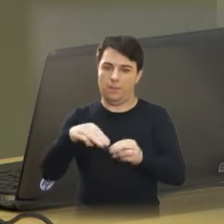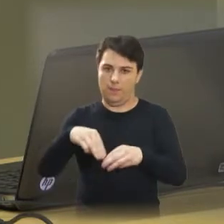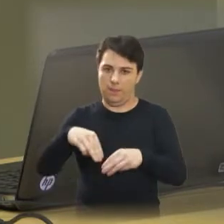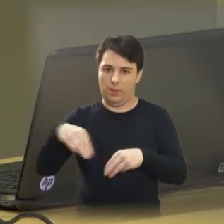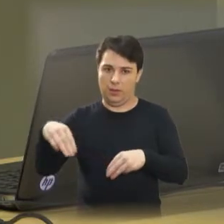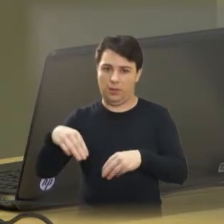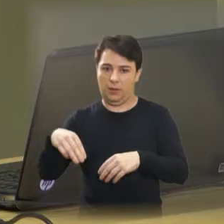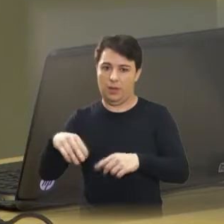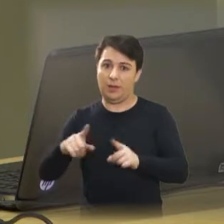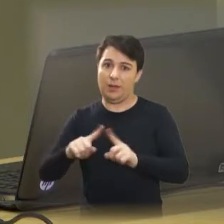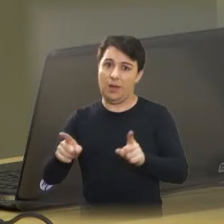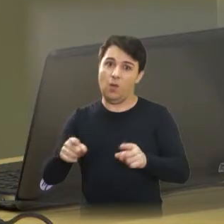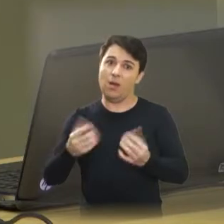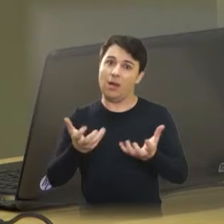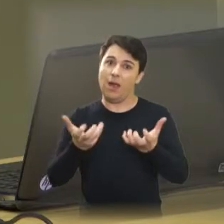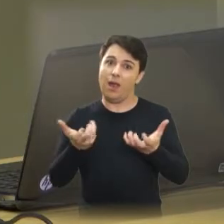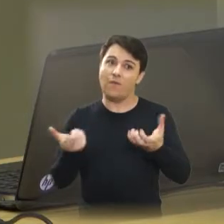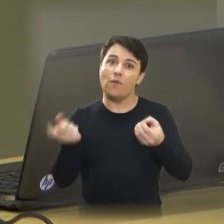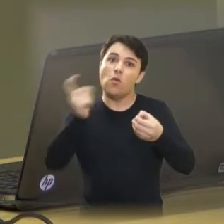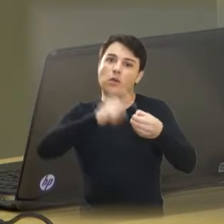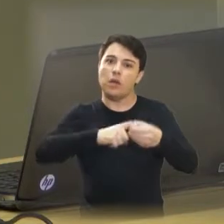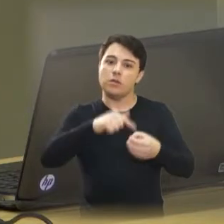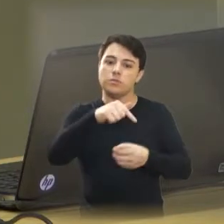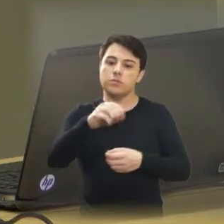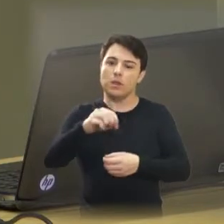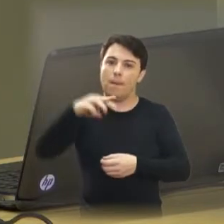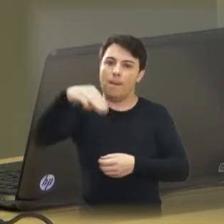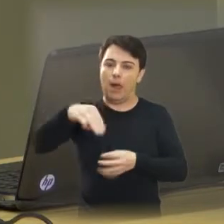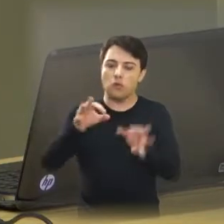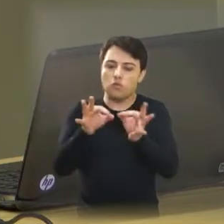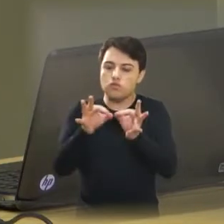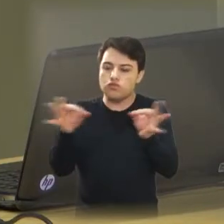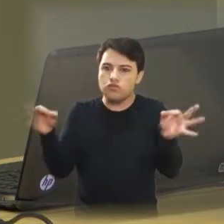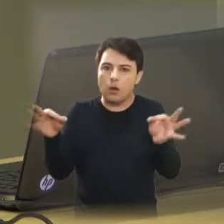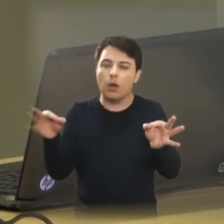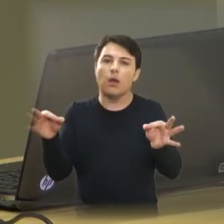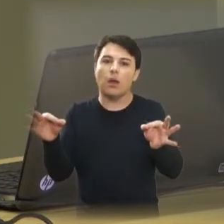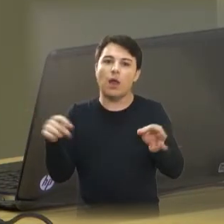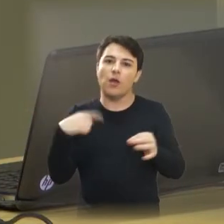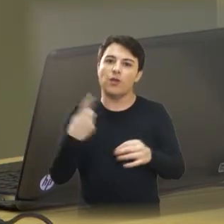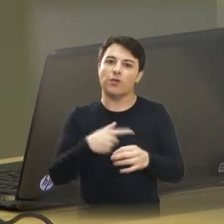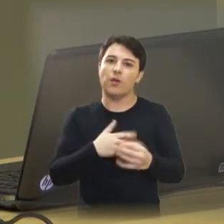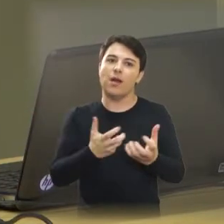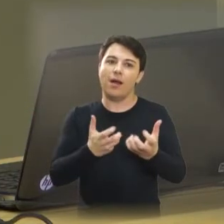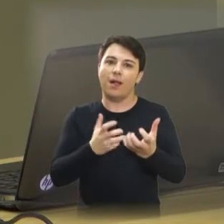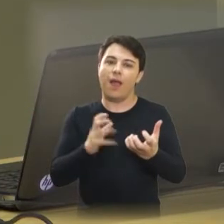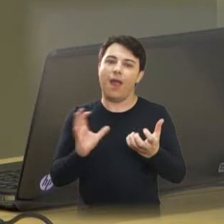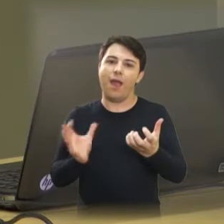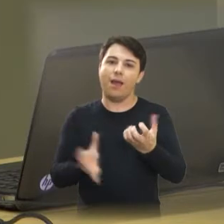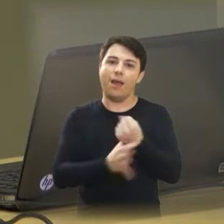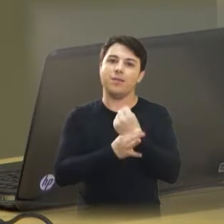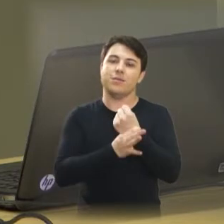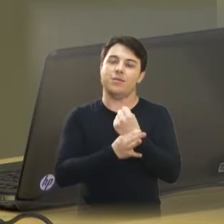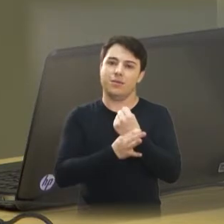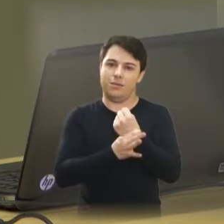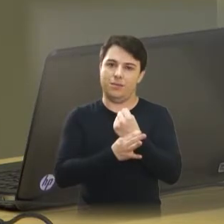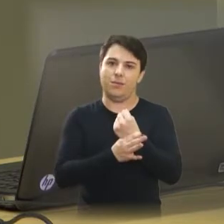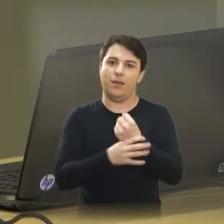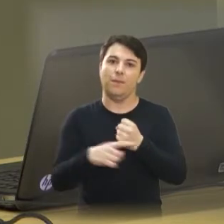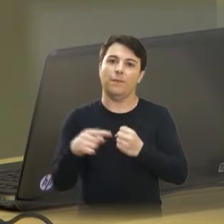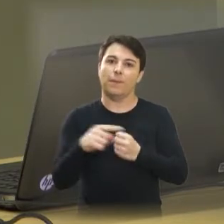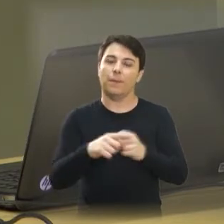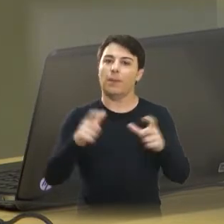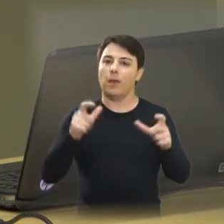para 70. A proposta é voltar para os 70 metros, para a gente garantir esse corredor de integração ecológica para